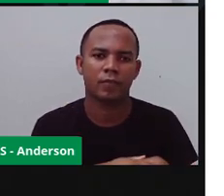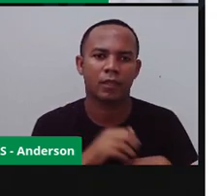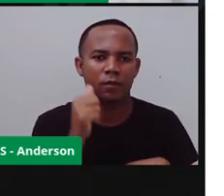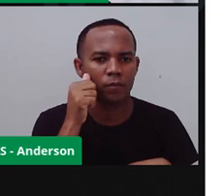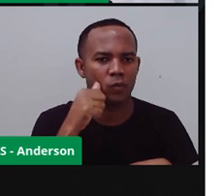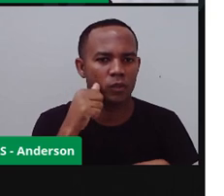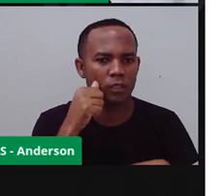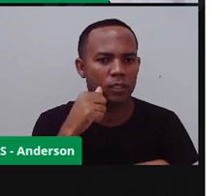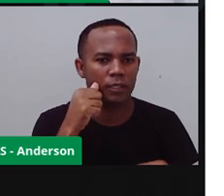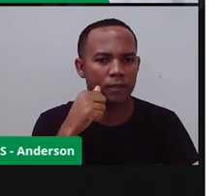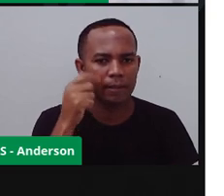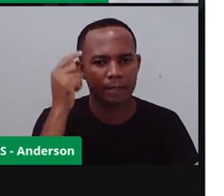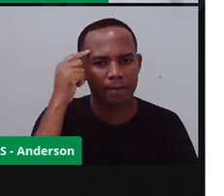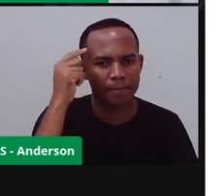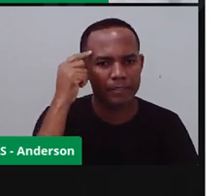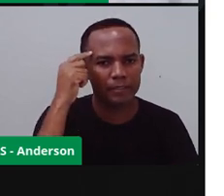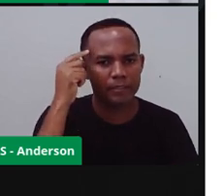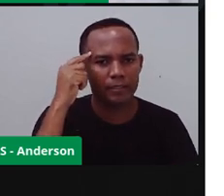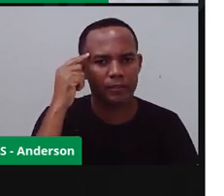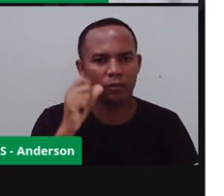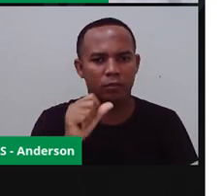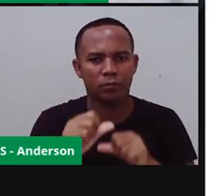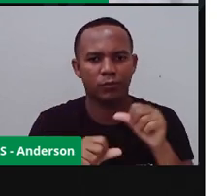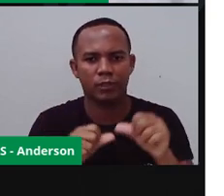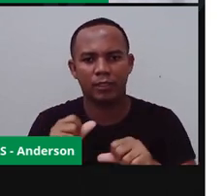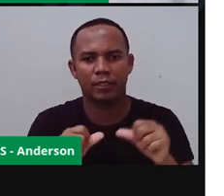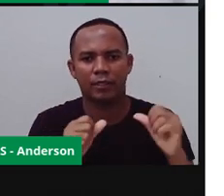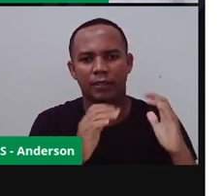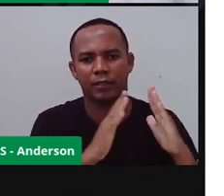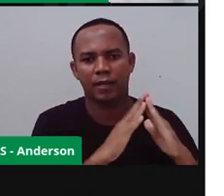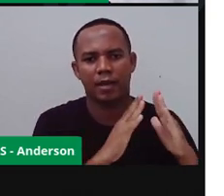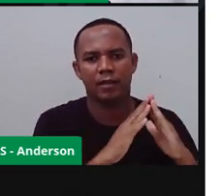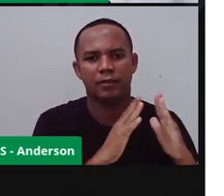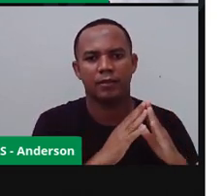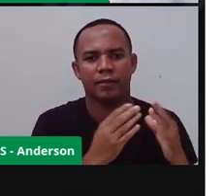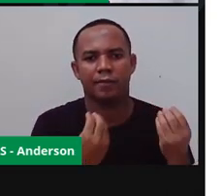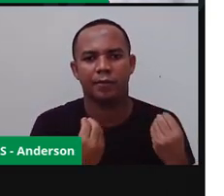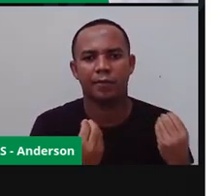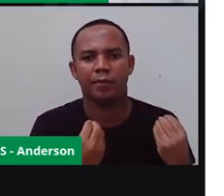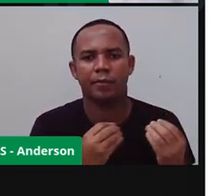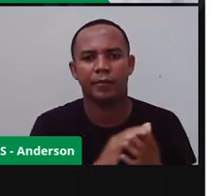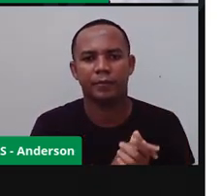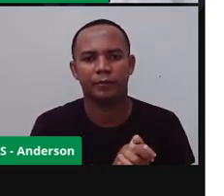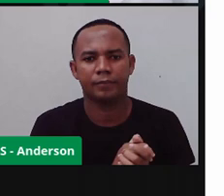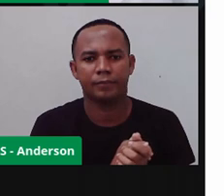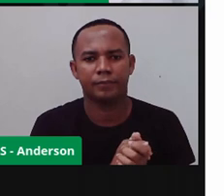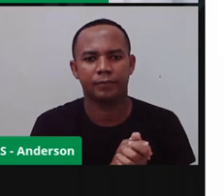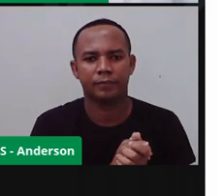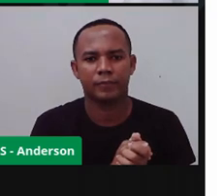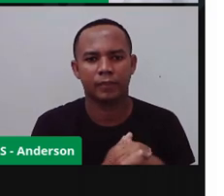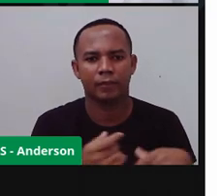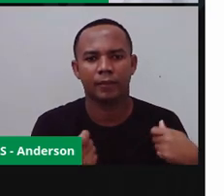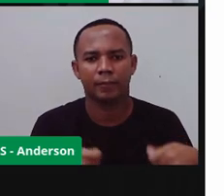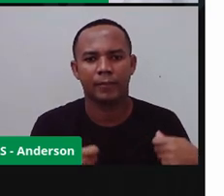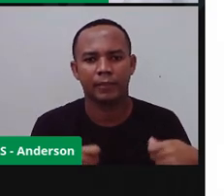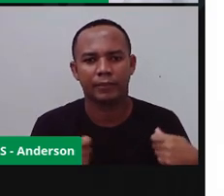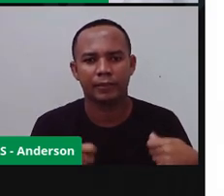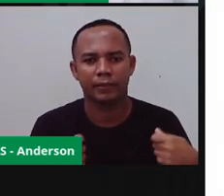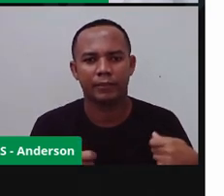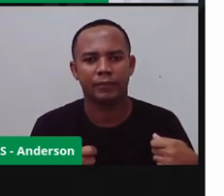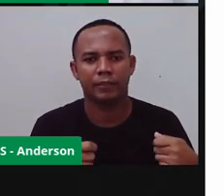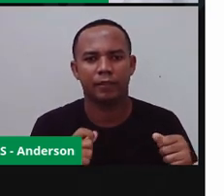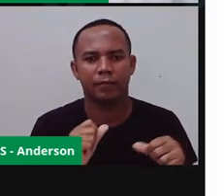mudar o quê? De casa. E ele tá dizendo: vamos mudar? Não, não é de casa que a gente vai mudar. A gente precisa mudar é a forma